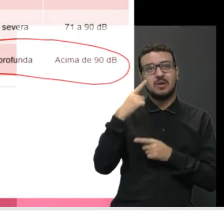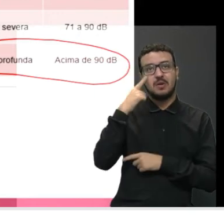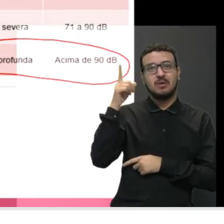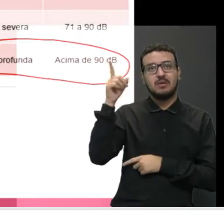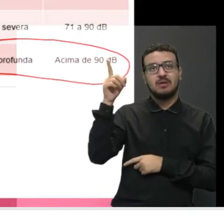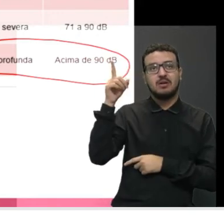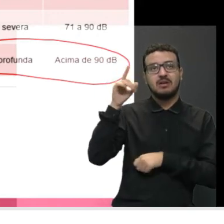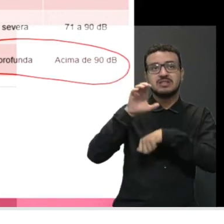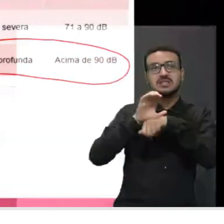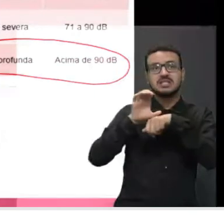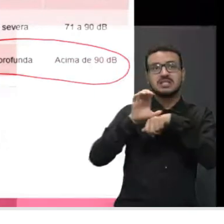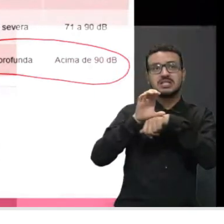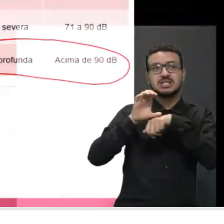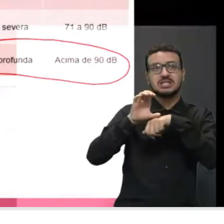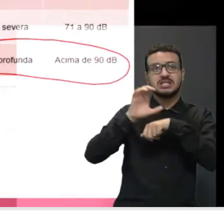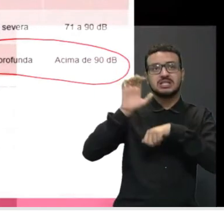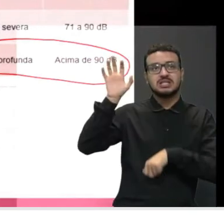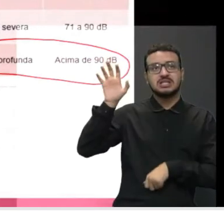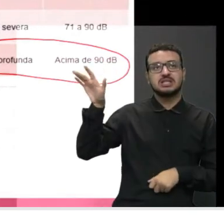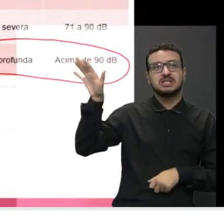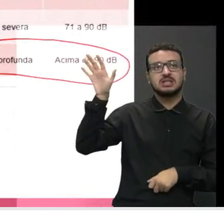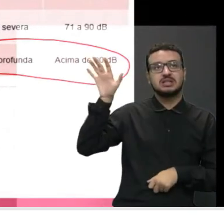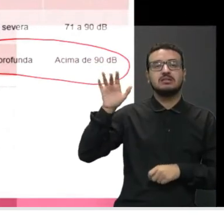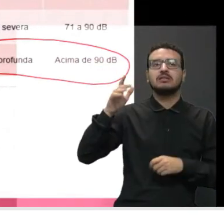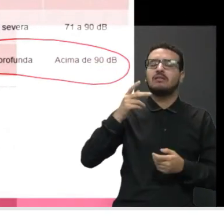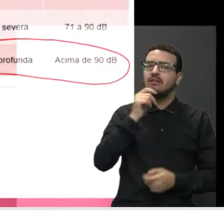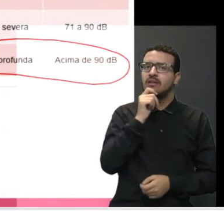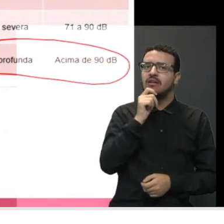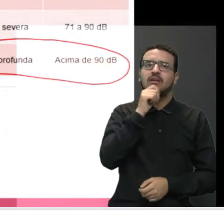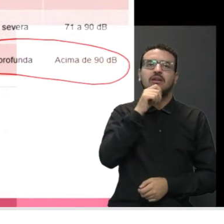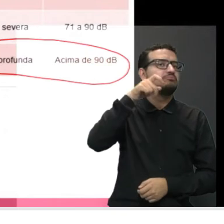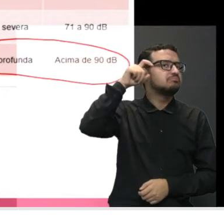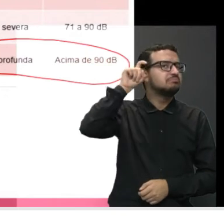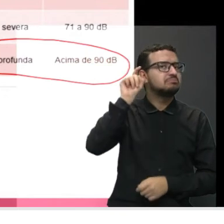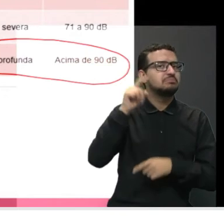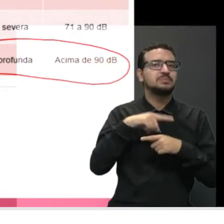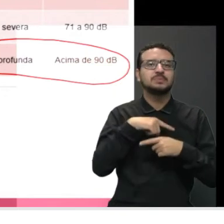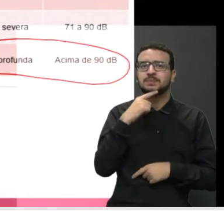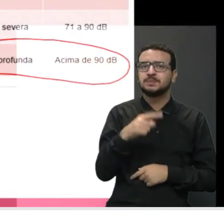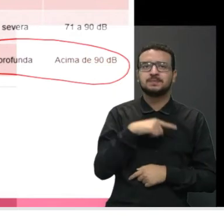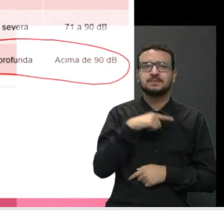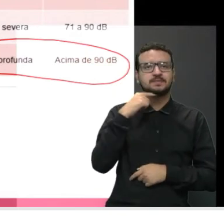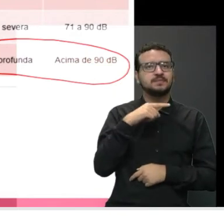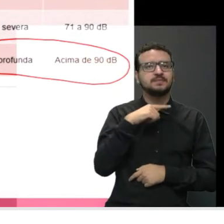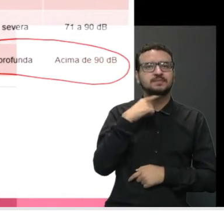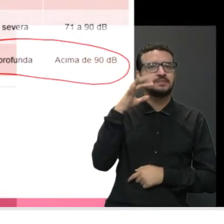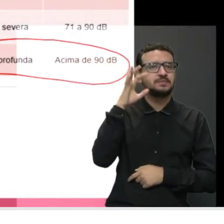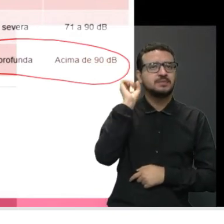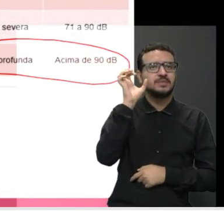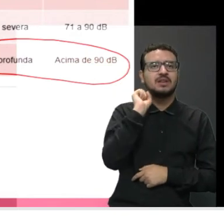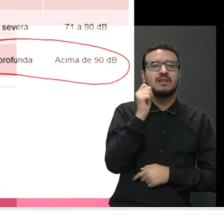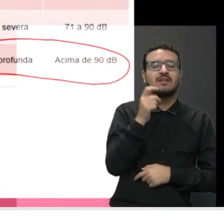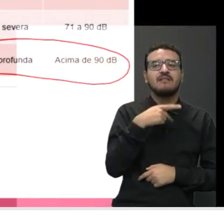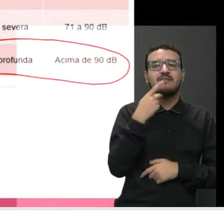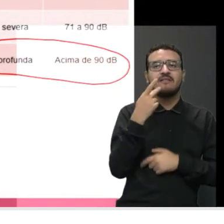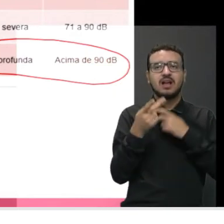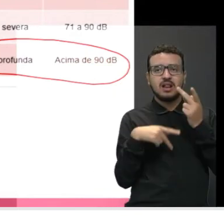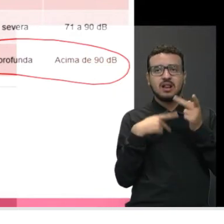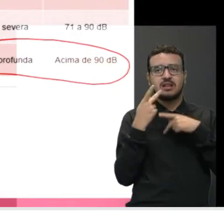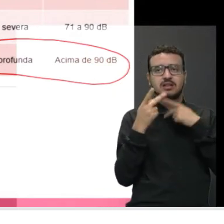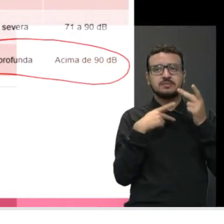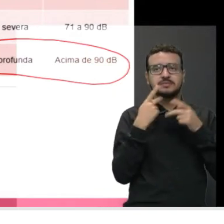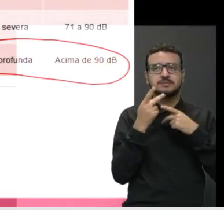aparelho auditivo, ele não vai chegar, não é, a ouvir os sons da fala, certo? Uma informação